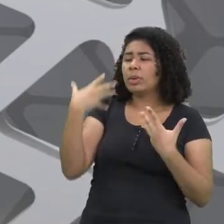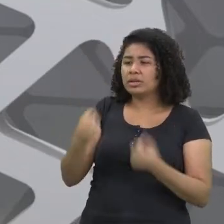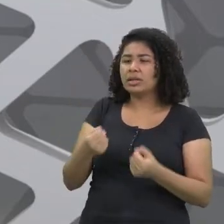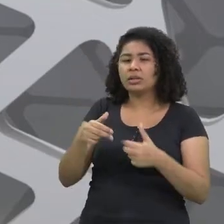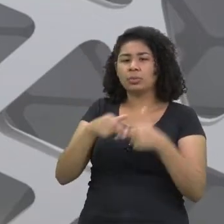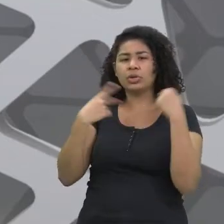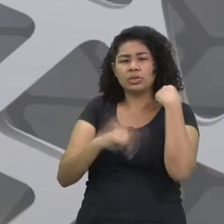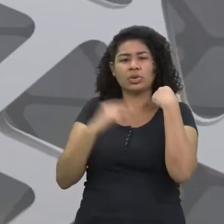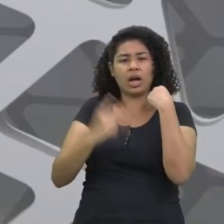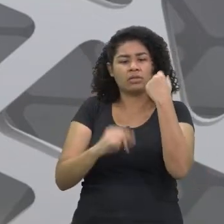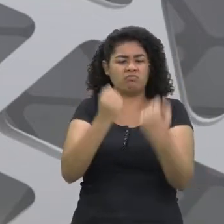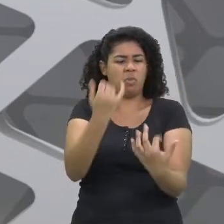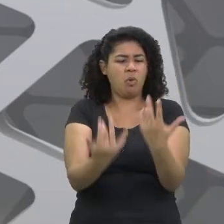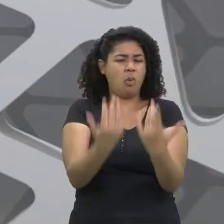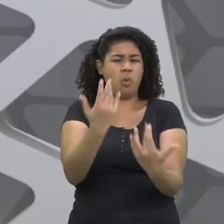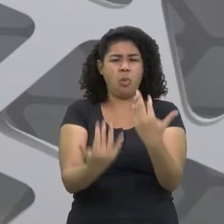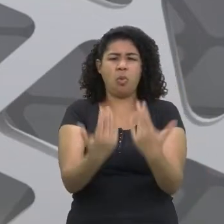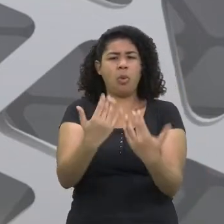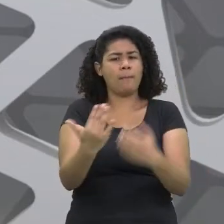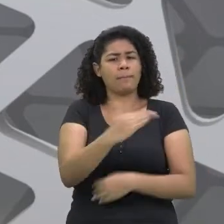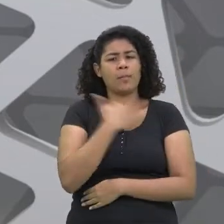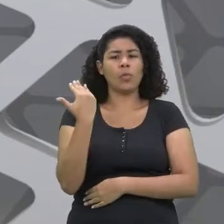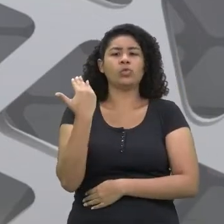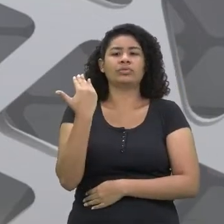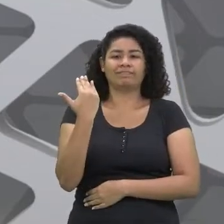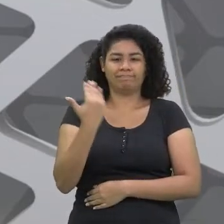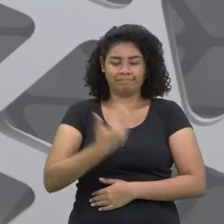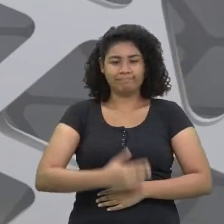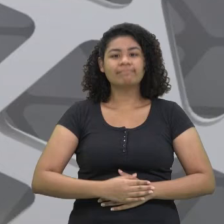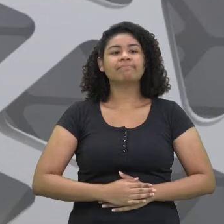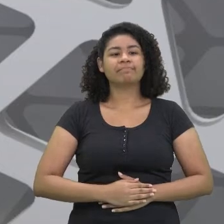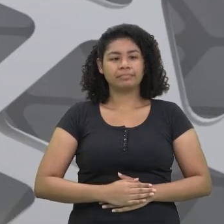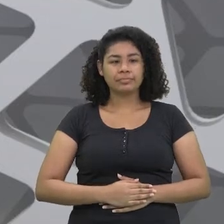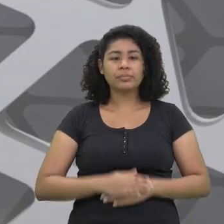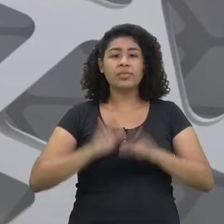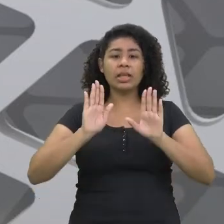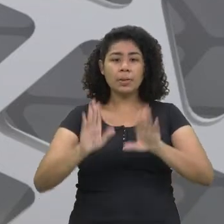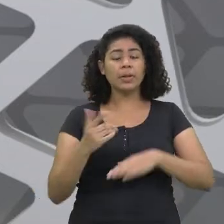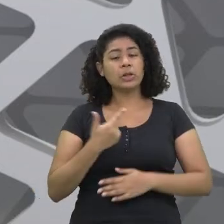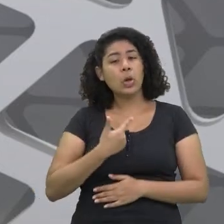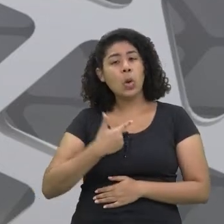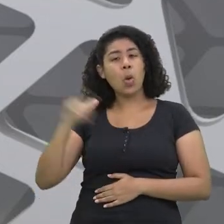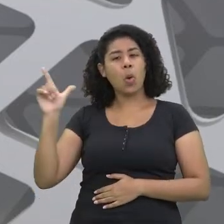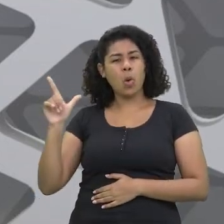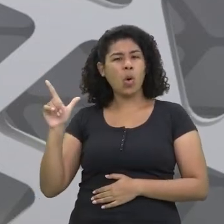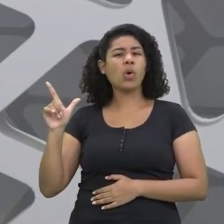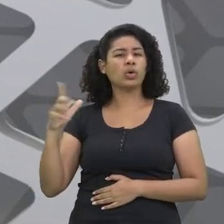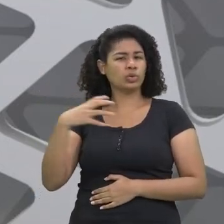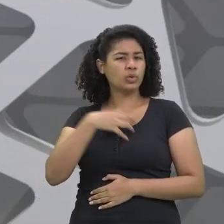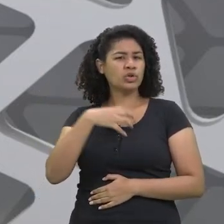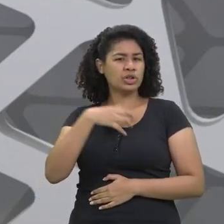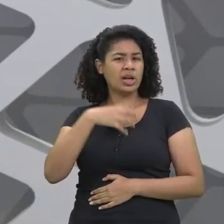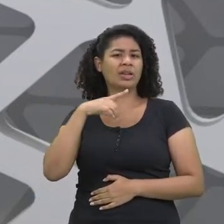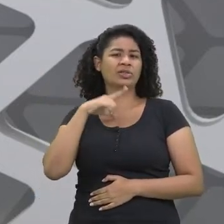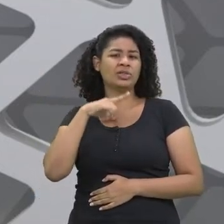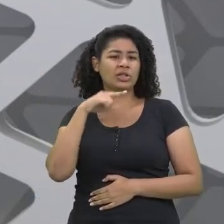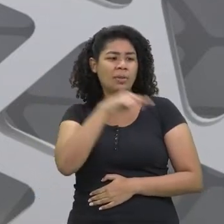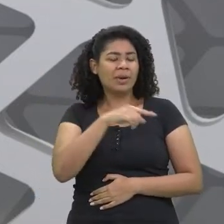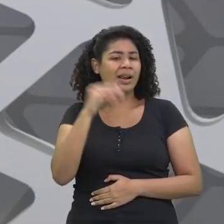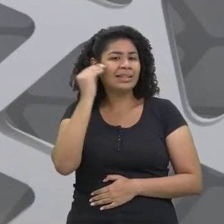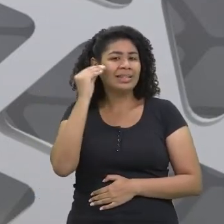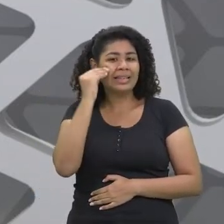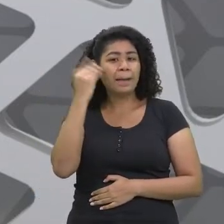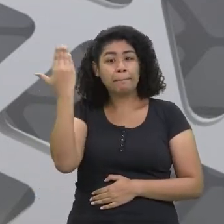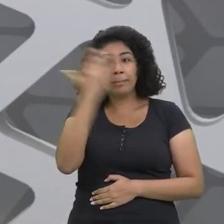pública. Queimadas vivas geralmente. Mas havia outras formas também que a igreja acabava empregando para essa pessoa tentar provar que ela